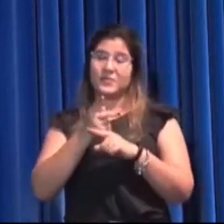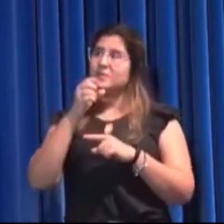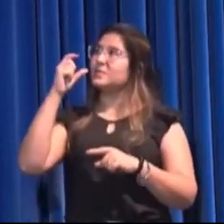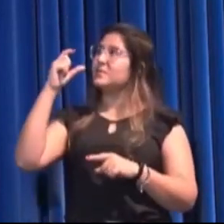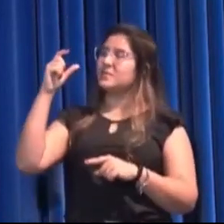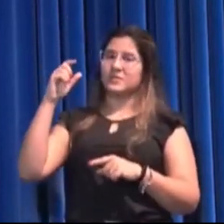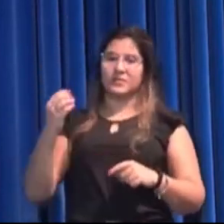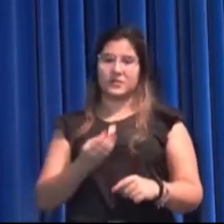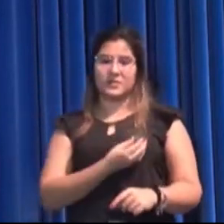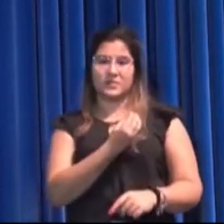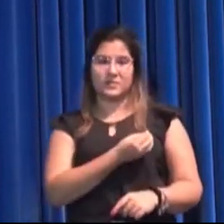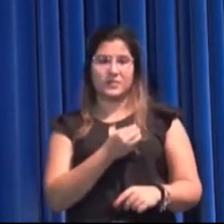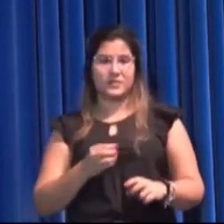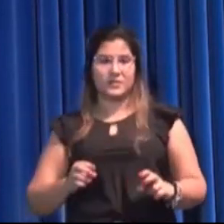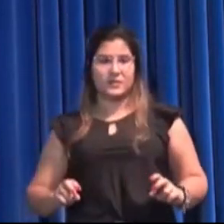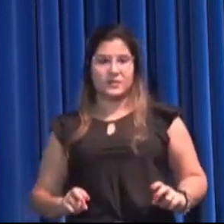eterna.